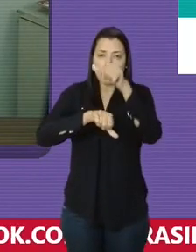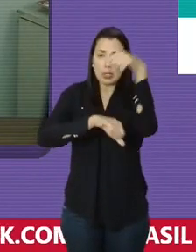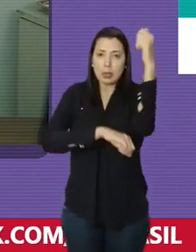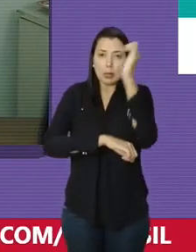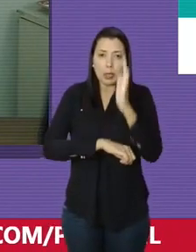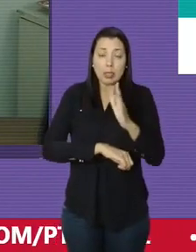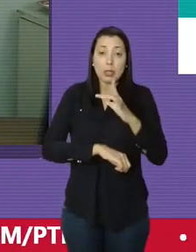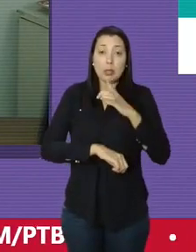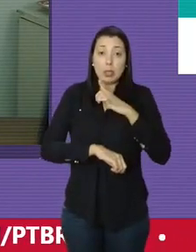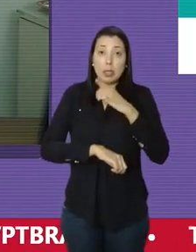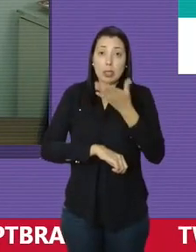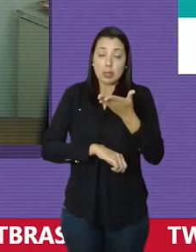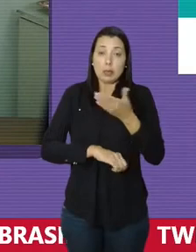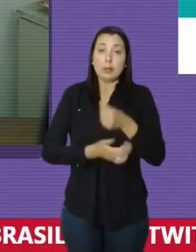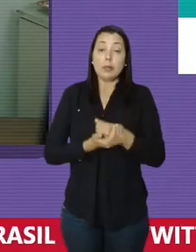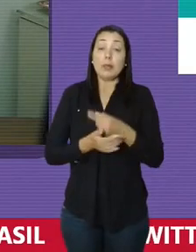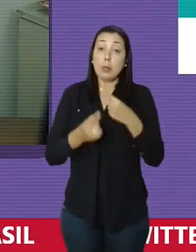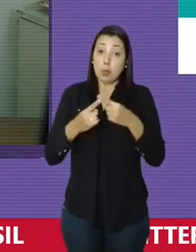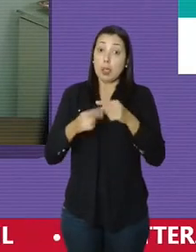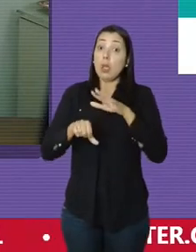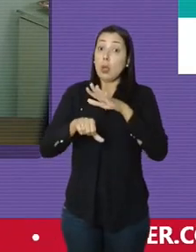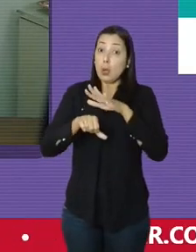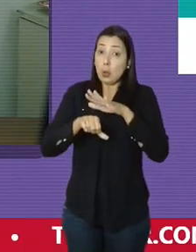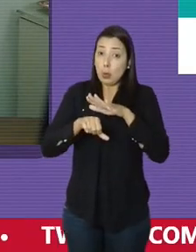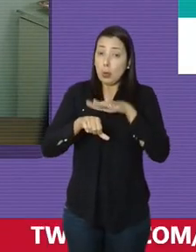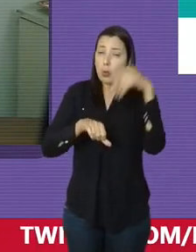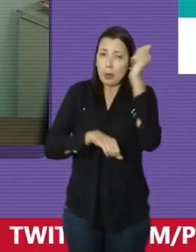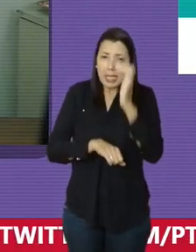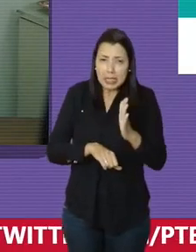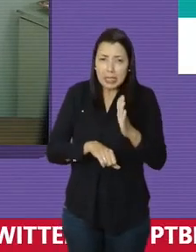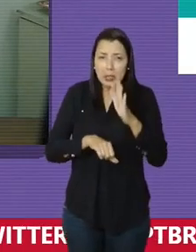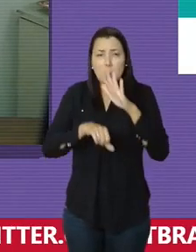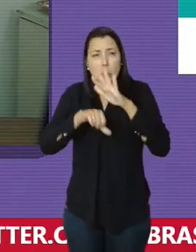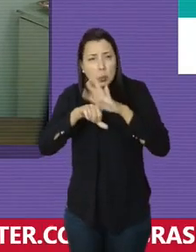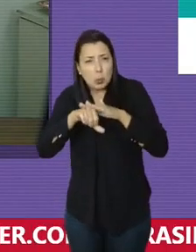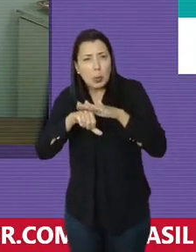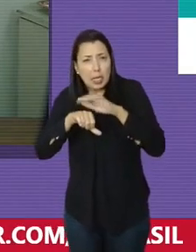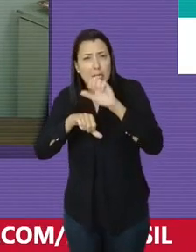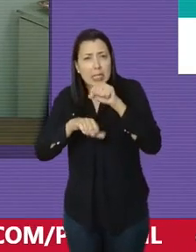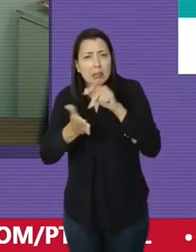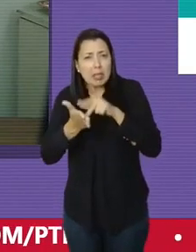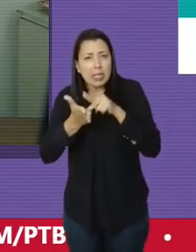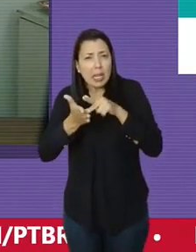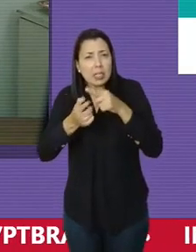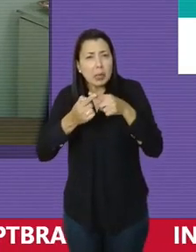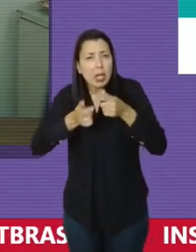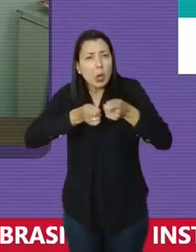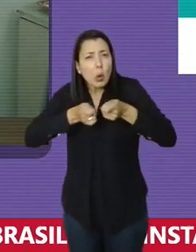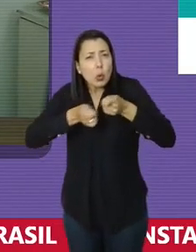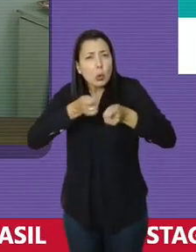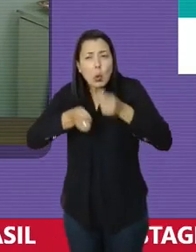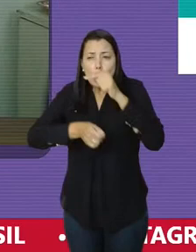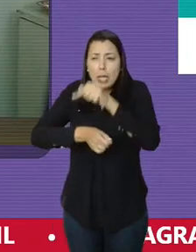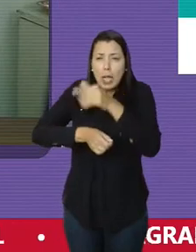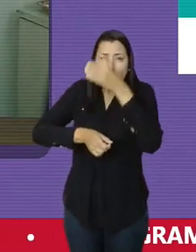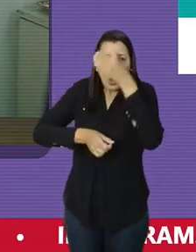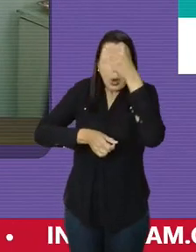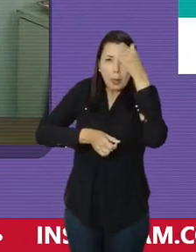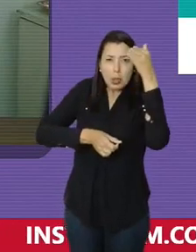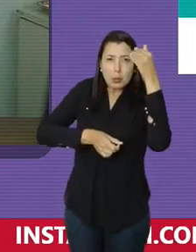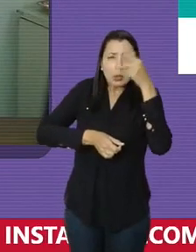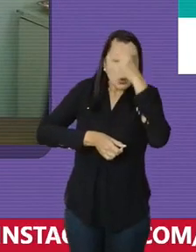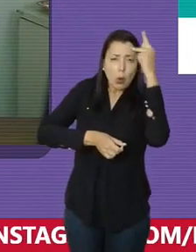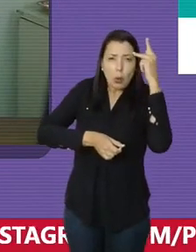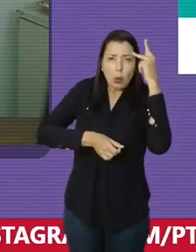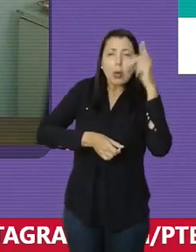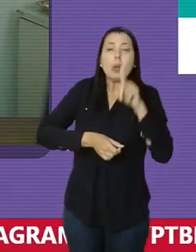Brasil. Sim, porque o Brasil está doente. O Brasil está sendo dominado por um governo de